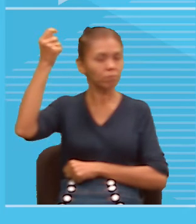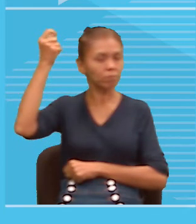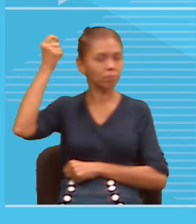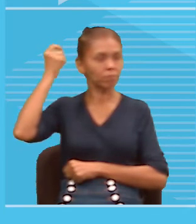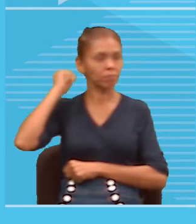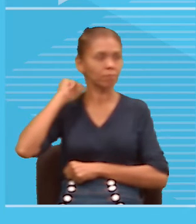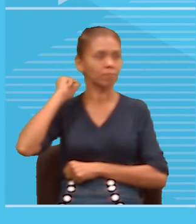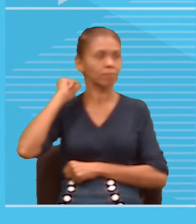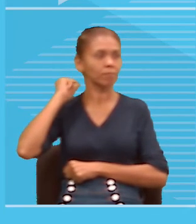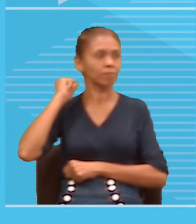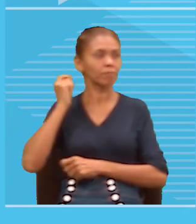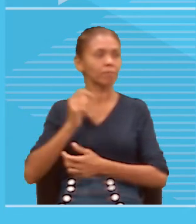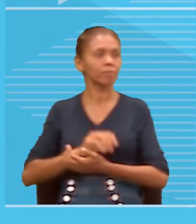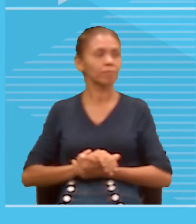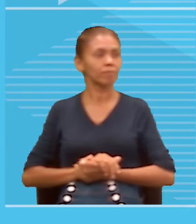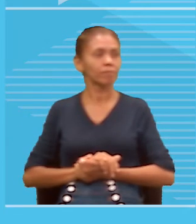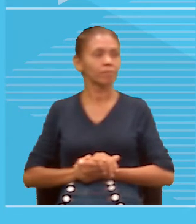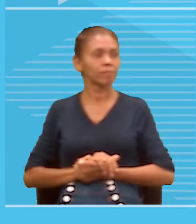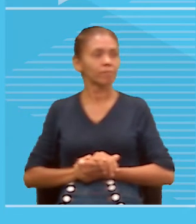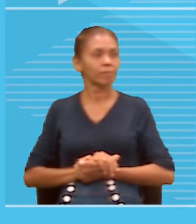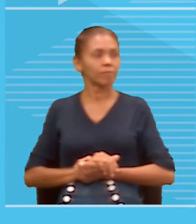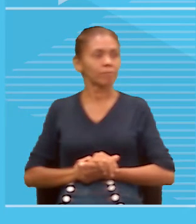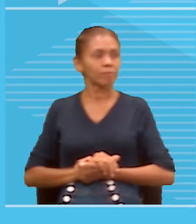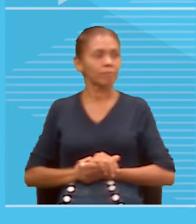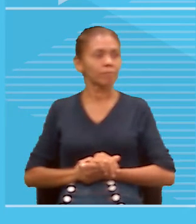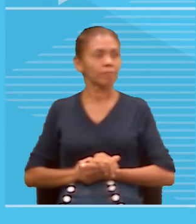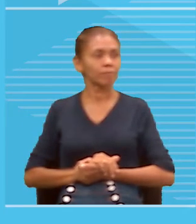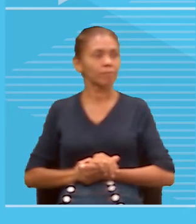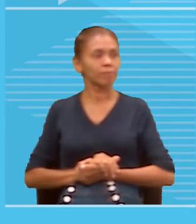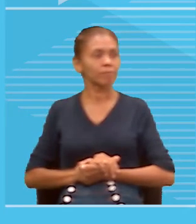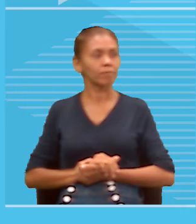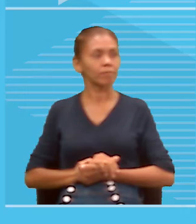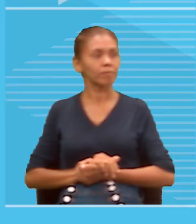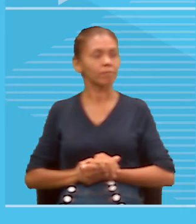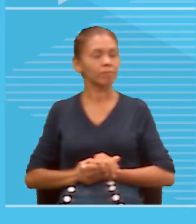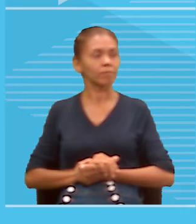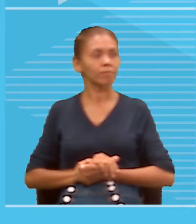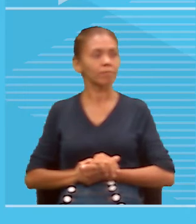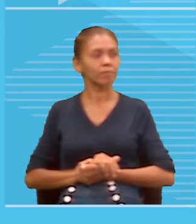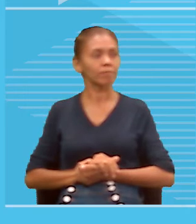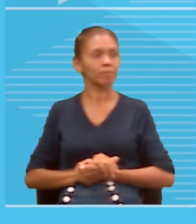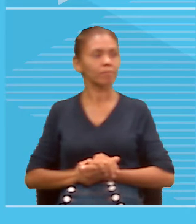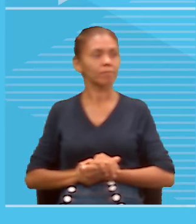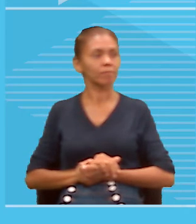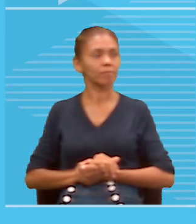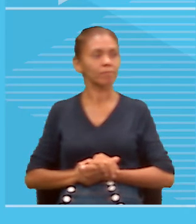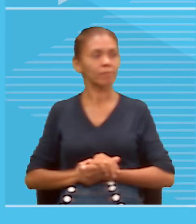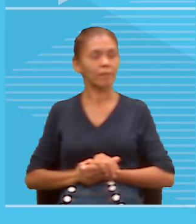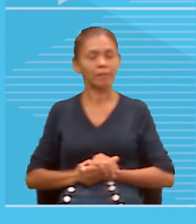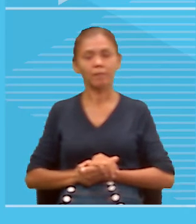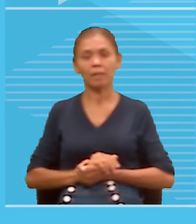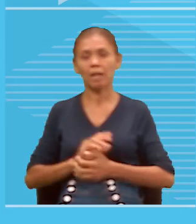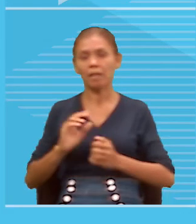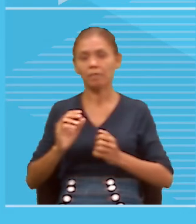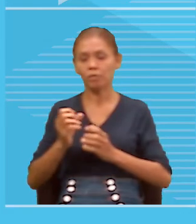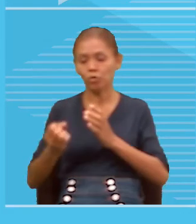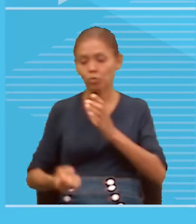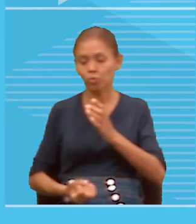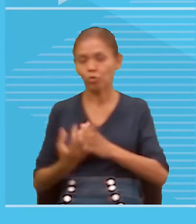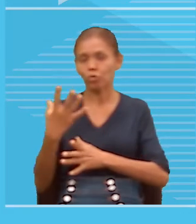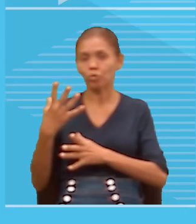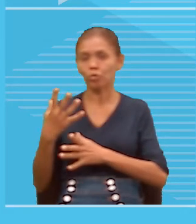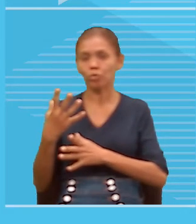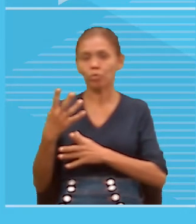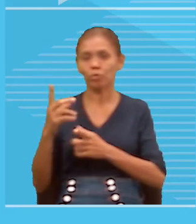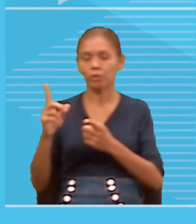numa situação de aparecer com as o surgimento e o advento também dessas florestas né